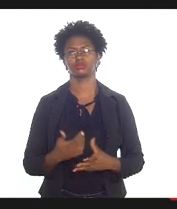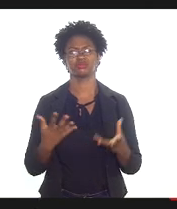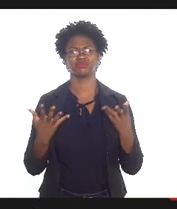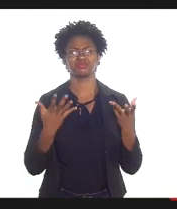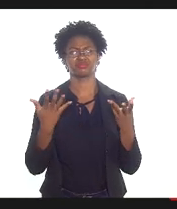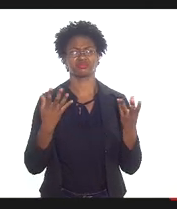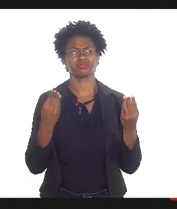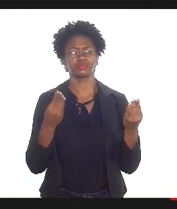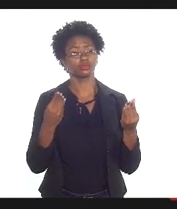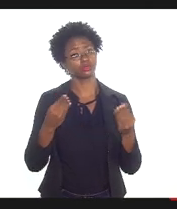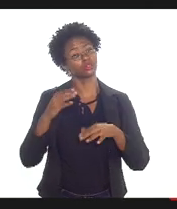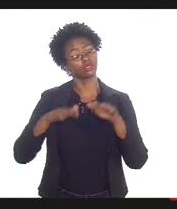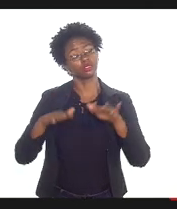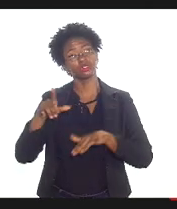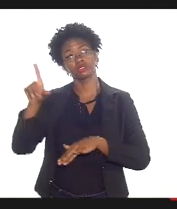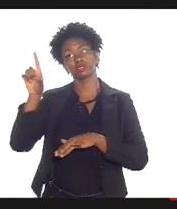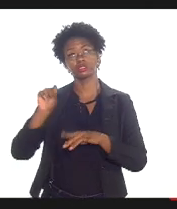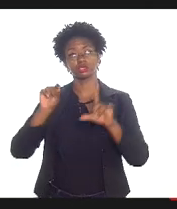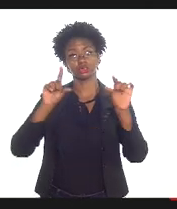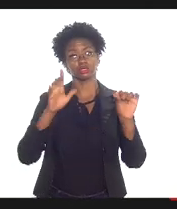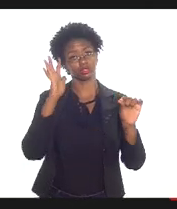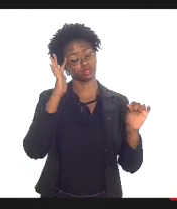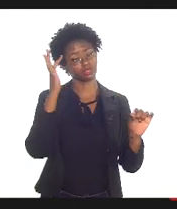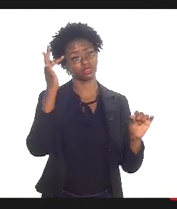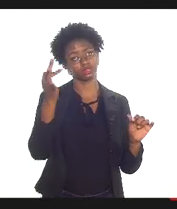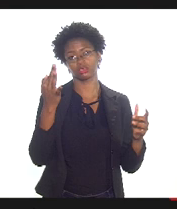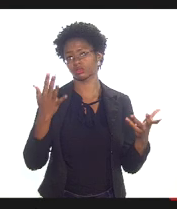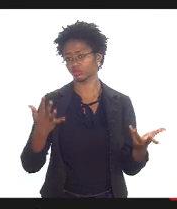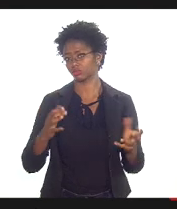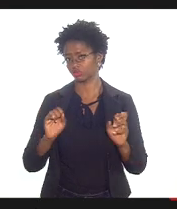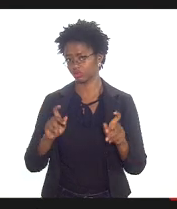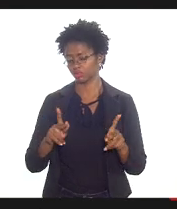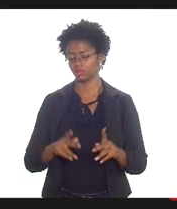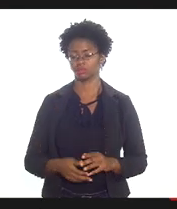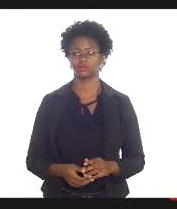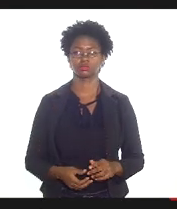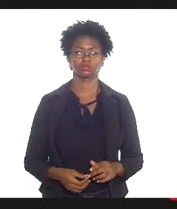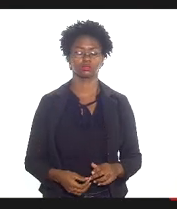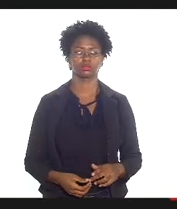vamos dizer assim, a definir como se daria. Tá?